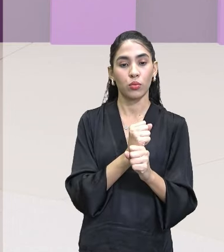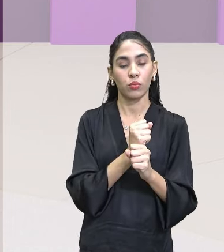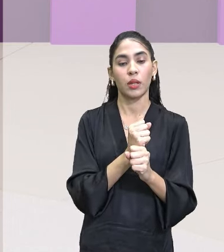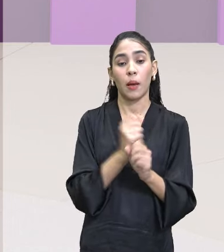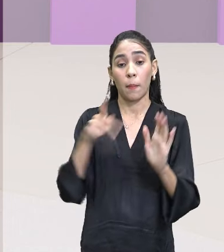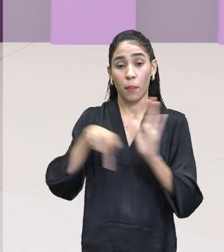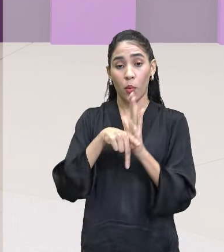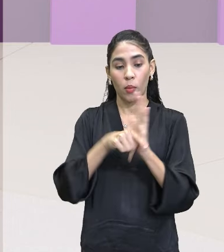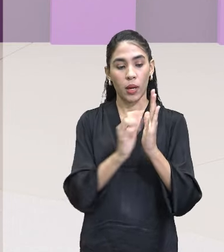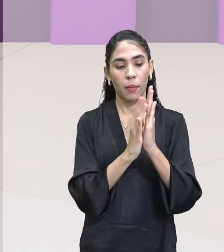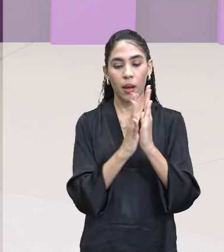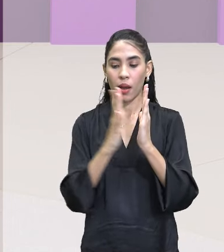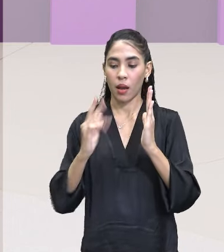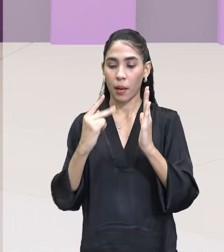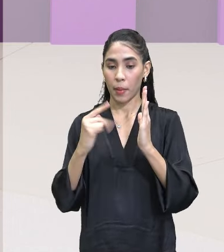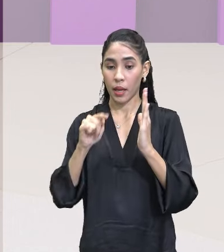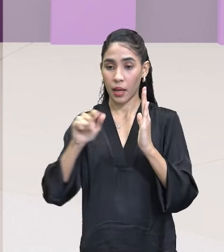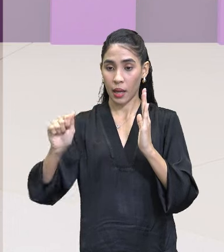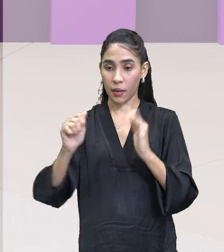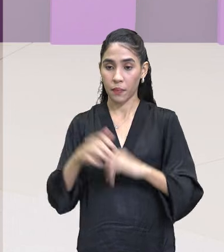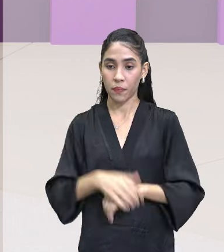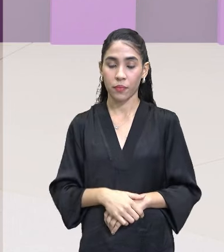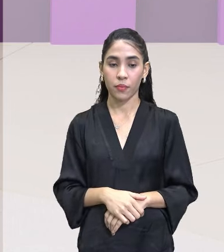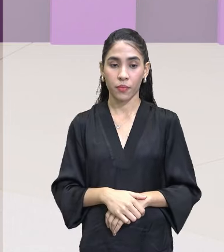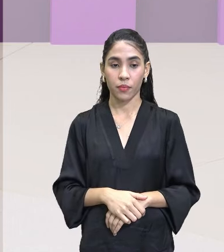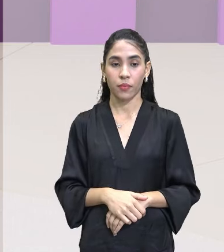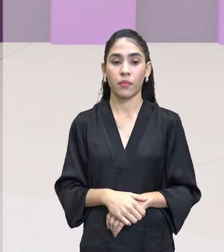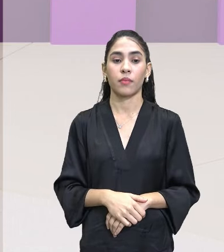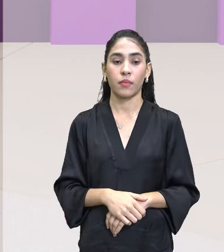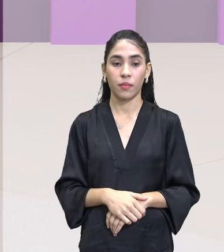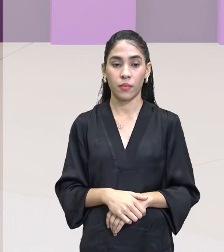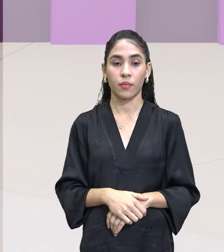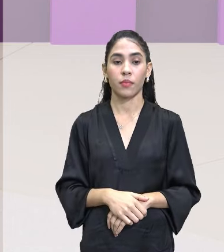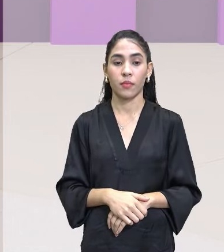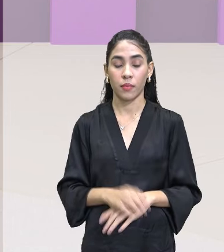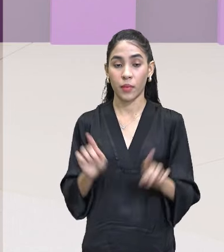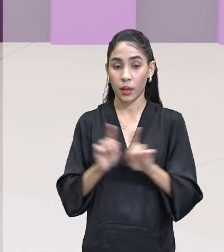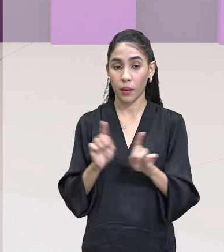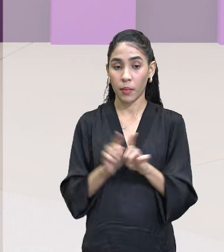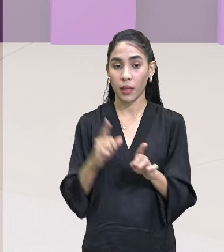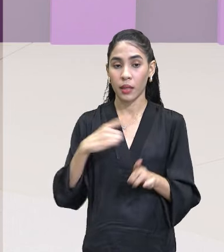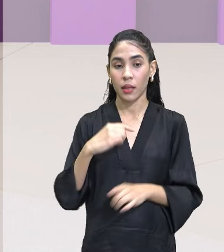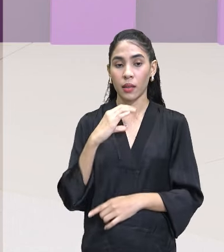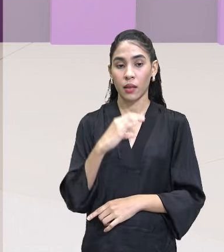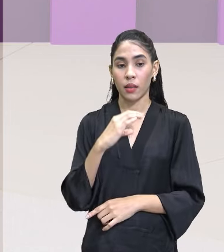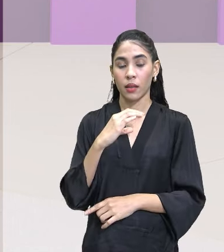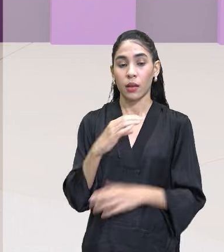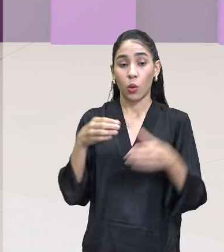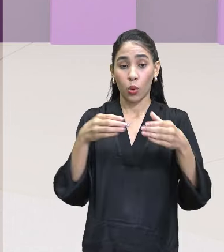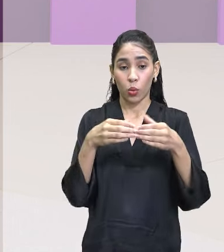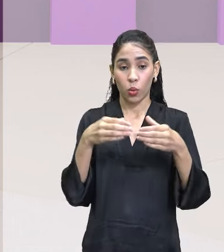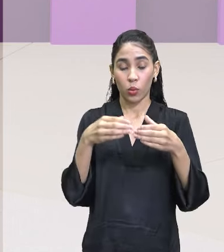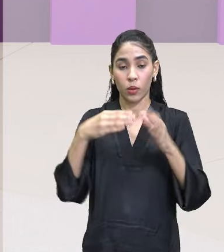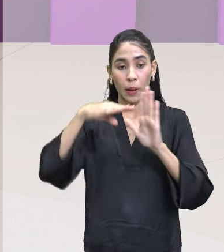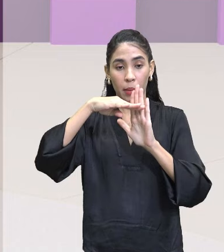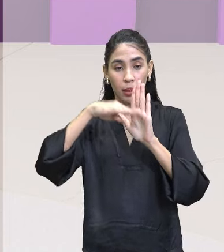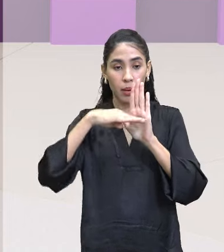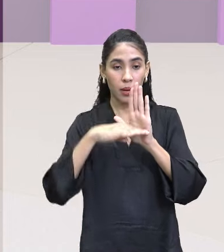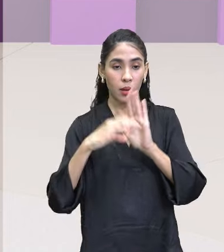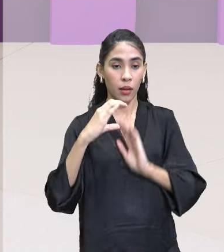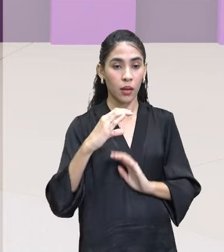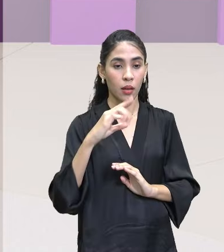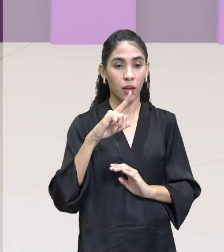PA. E o que mais, professora? Nós temos a classificação também de uma PA. Já que ela está